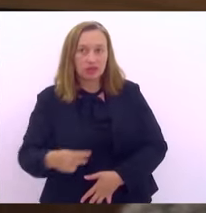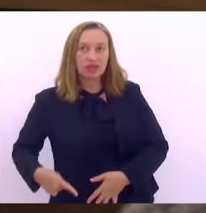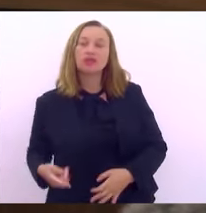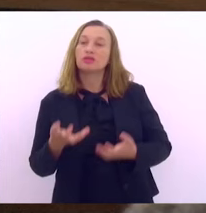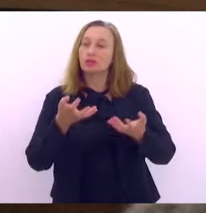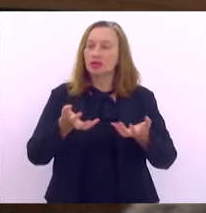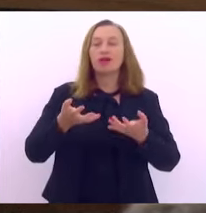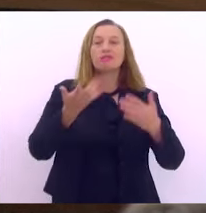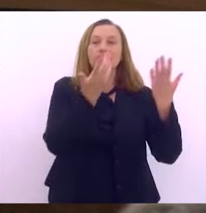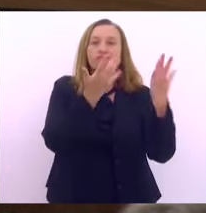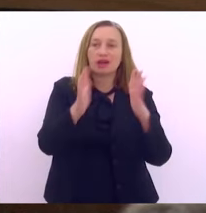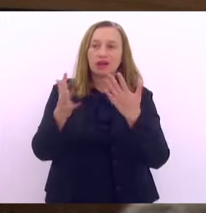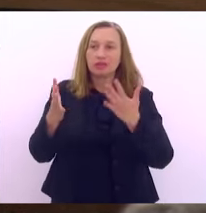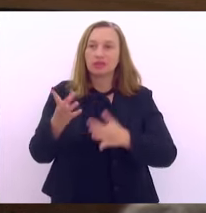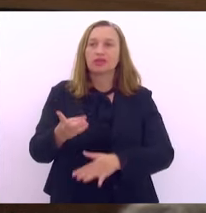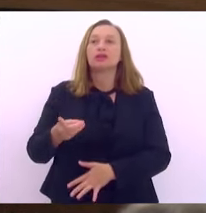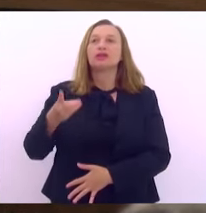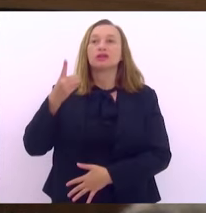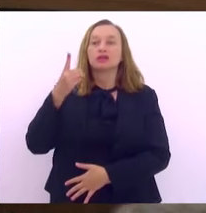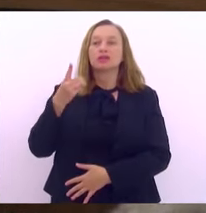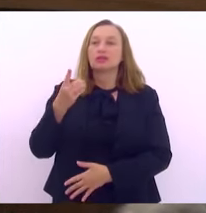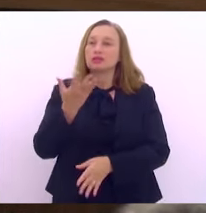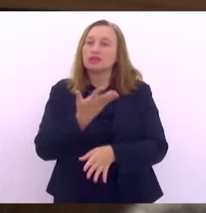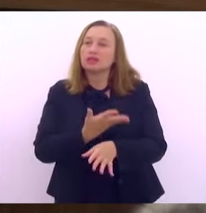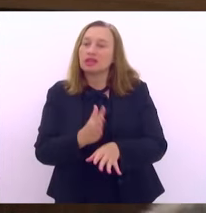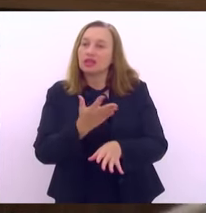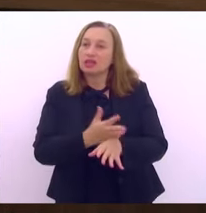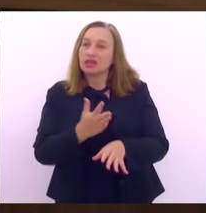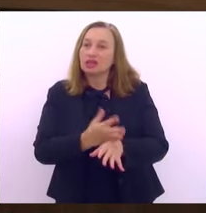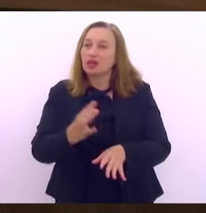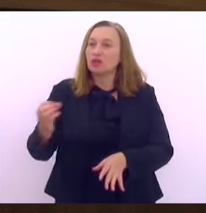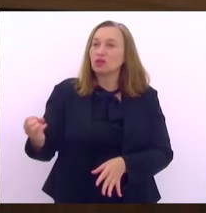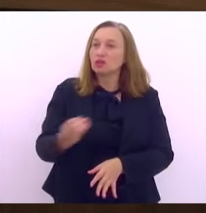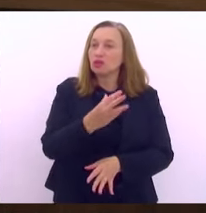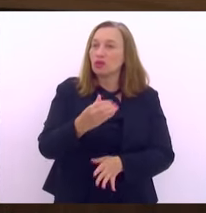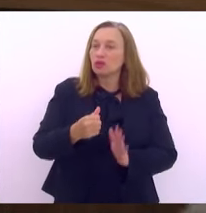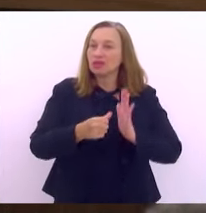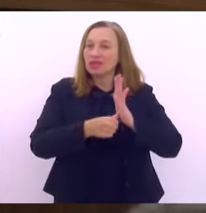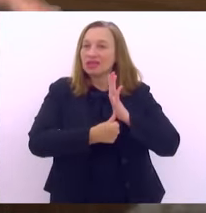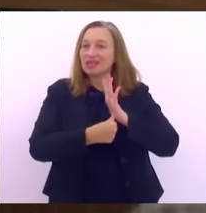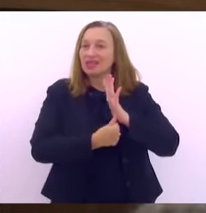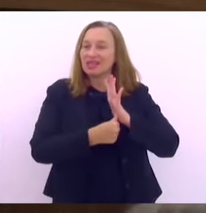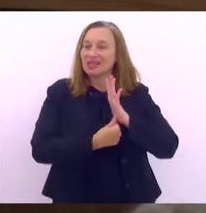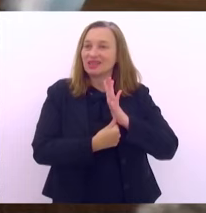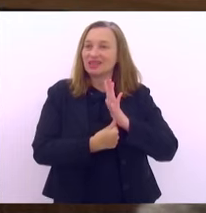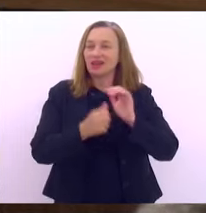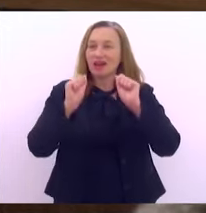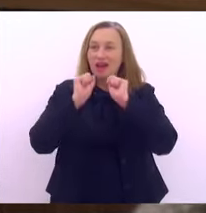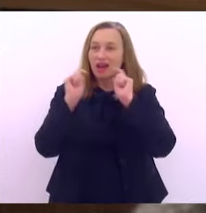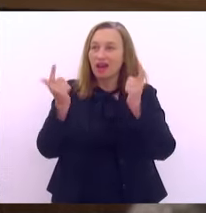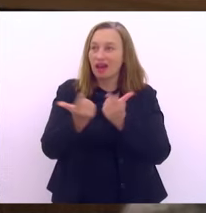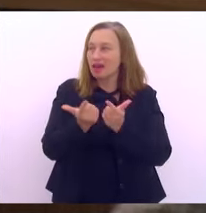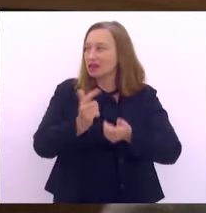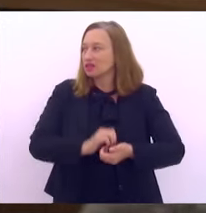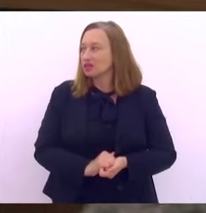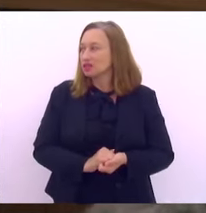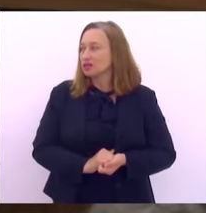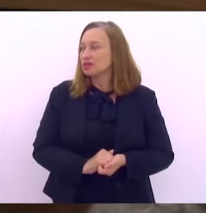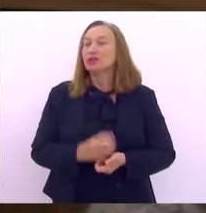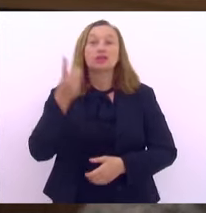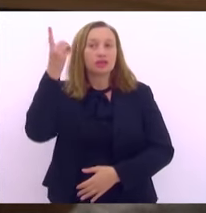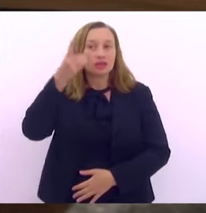quero parabenizar o novo treinador da seleção da Alerj, o nosso Luiz